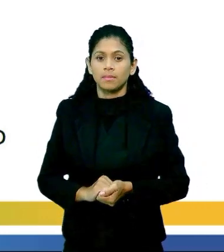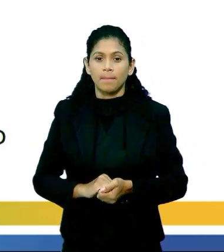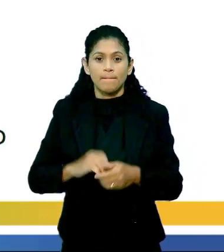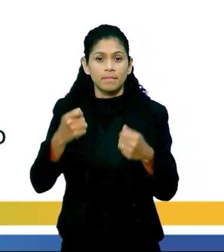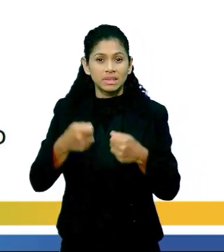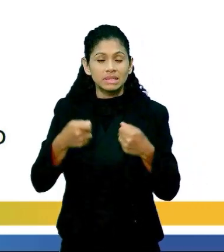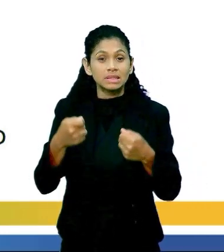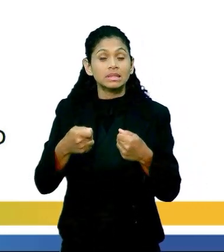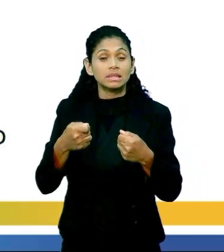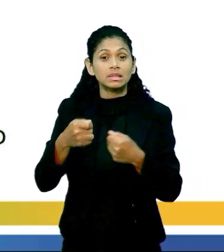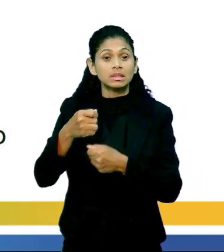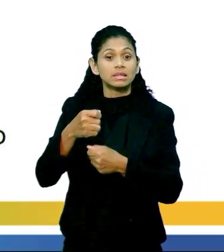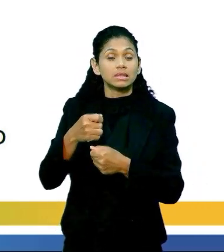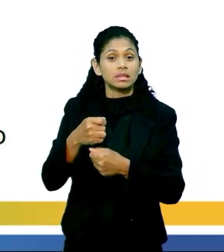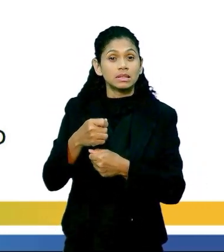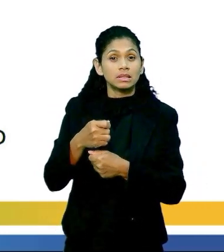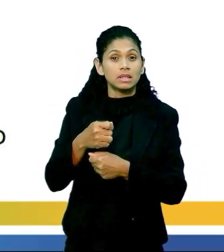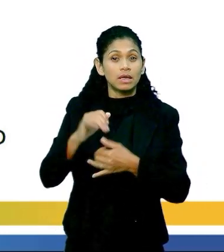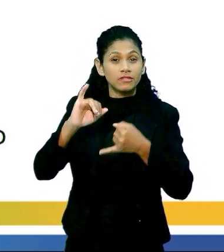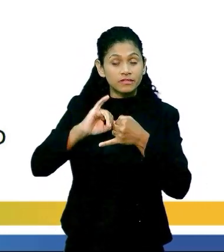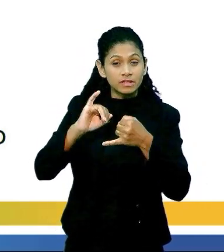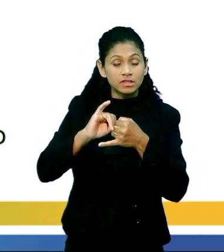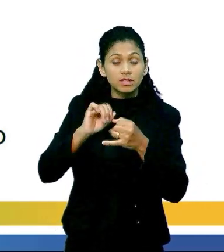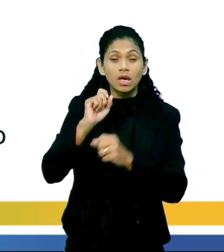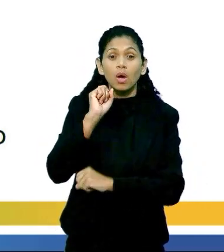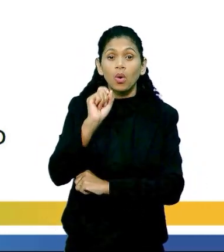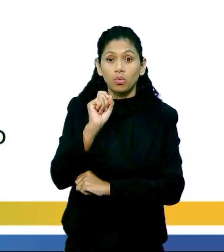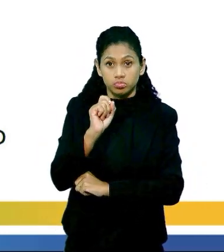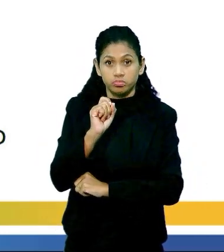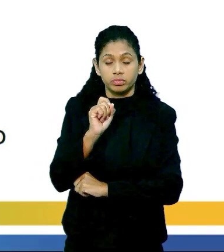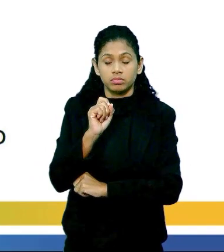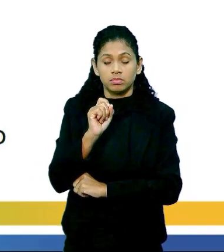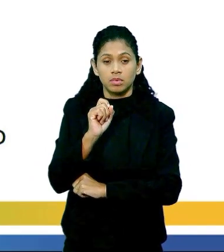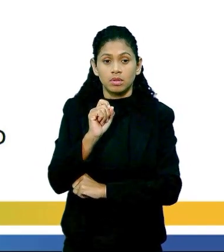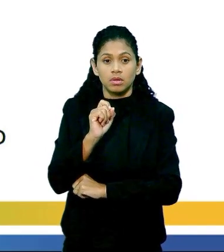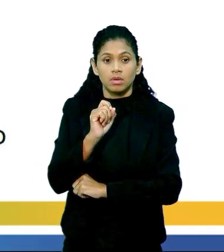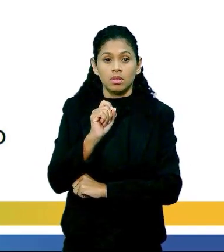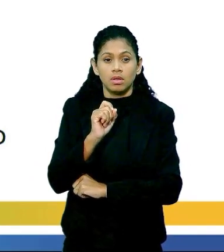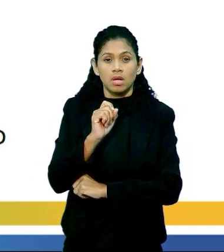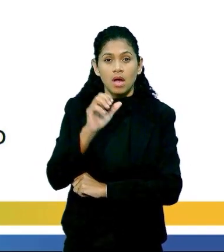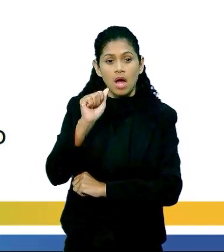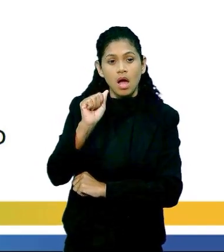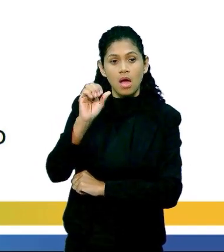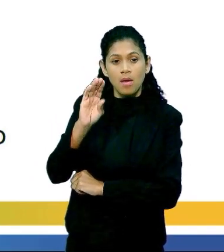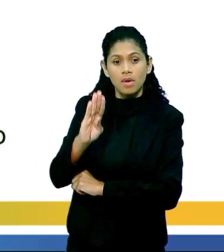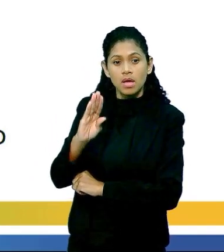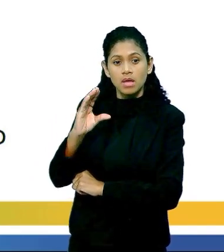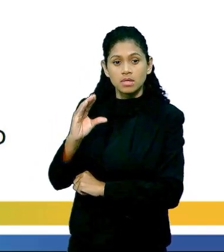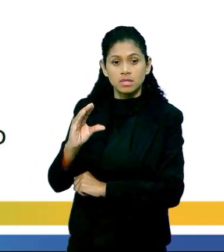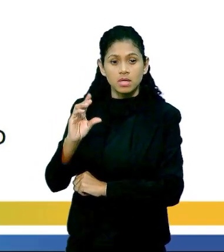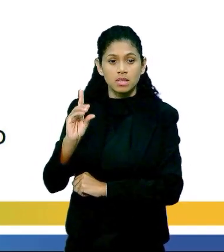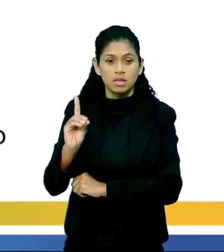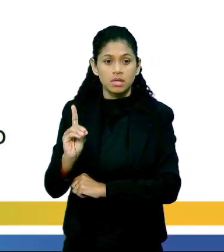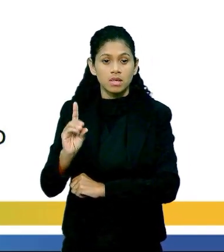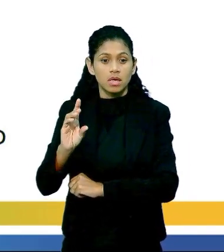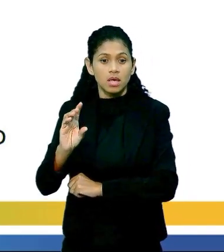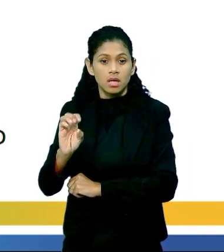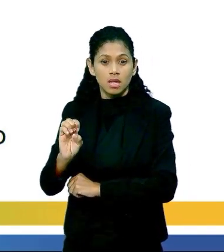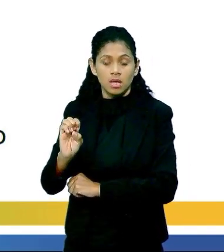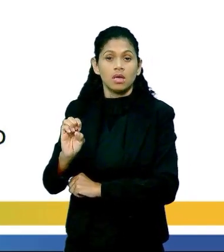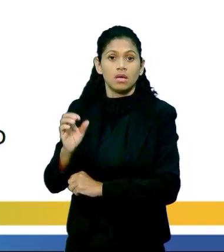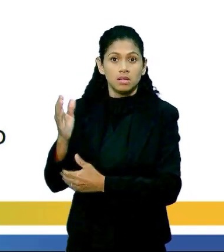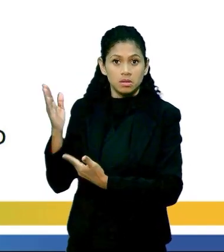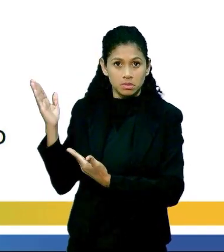a inferência aí tá várias opções, né? Poucos feriados são oficiais, a Semana Santa tem uma data precisa,